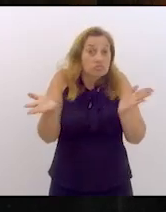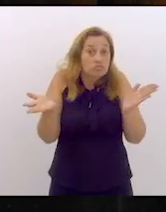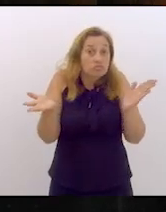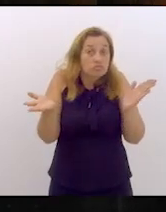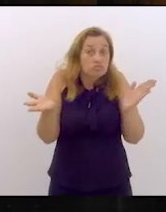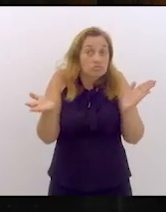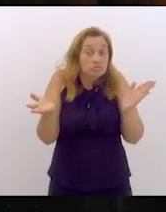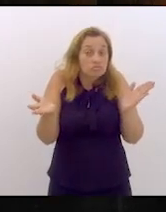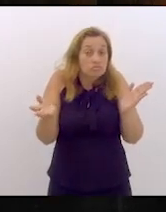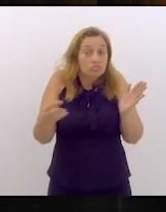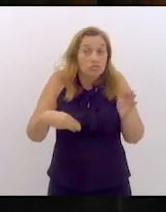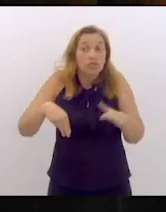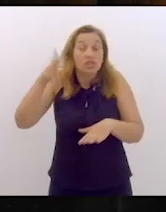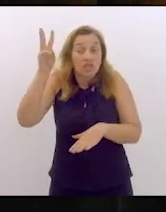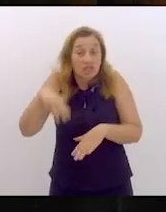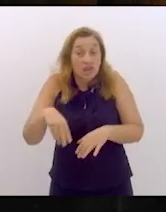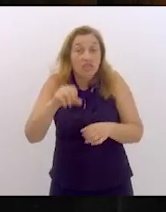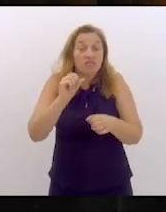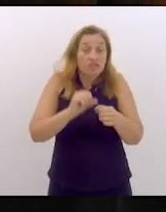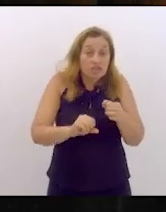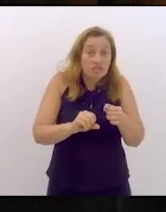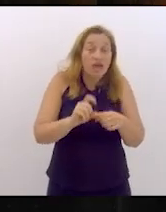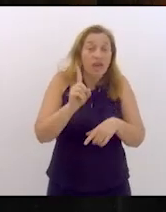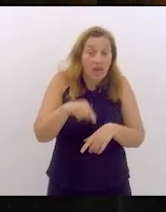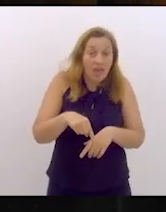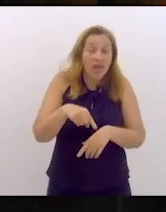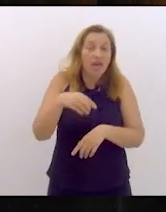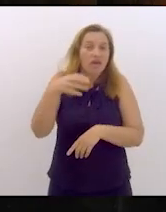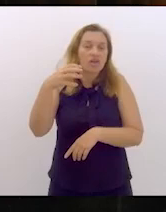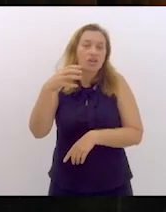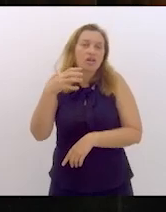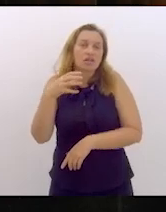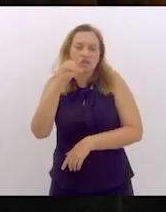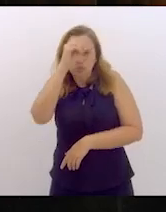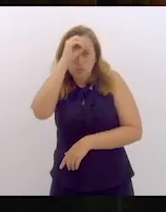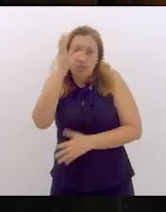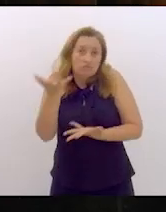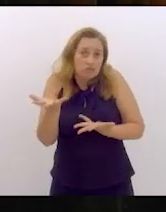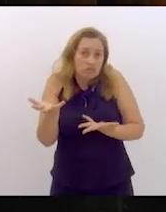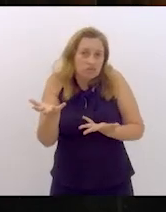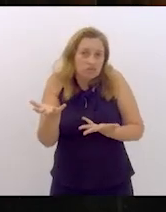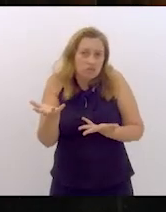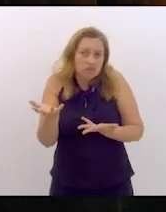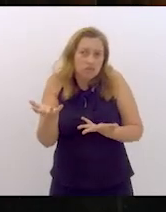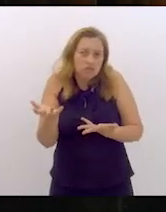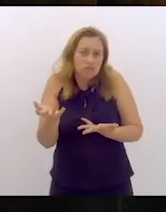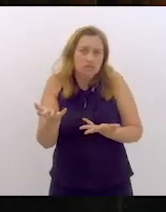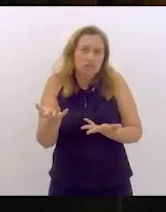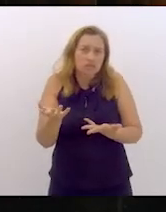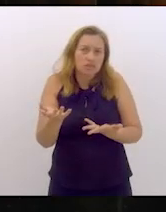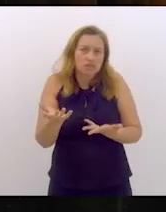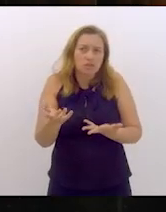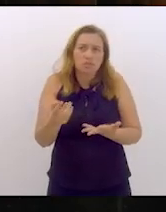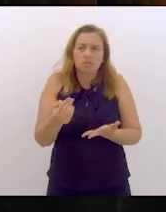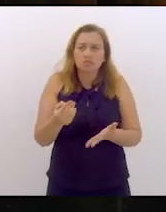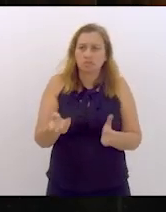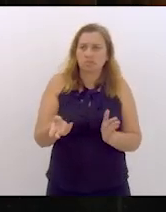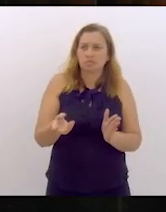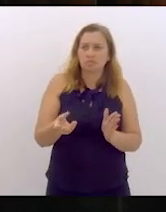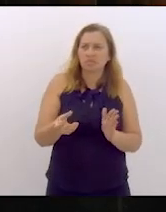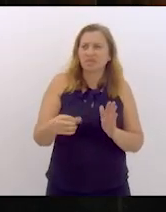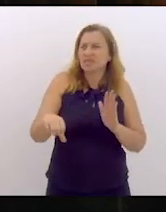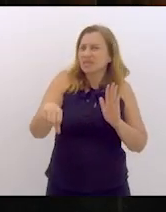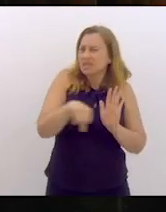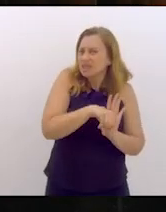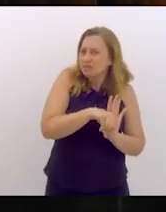tem como Metelo e seja absolutamente isenta de querer e incriminar